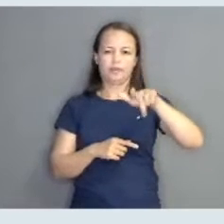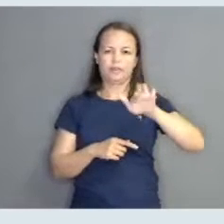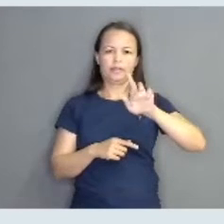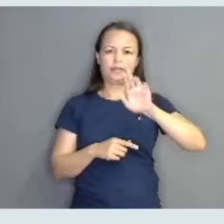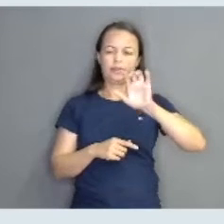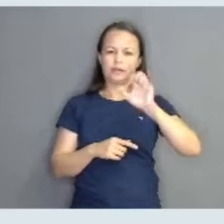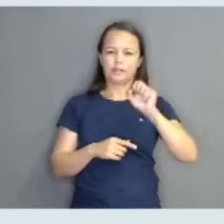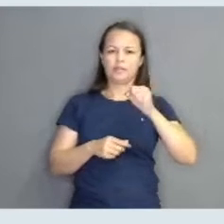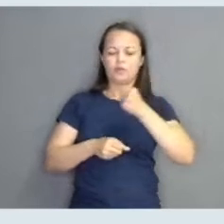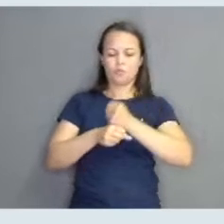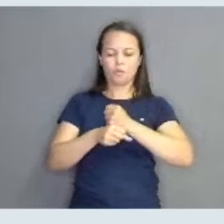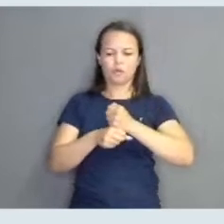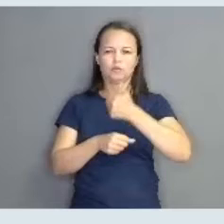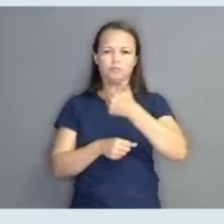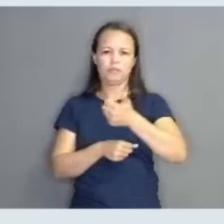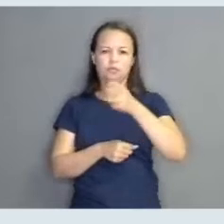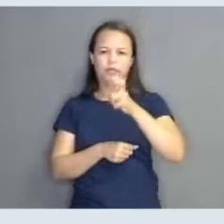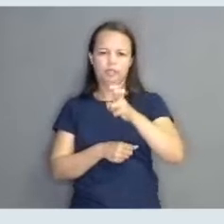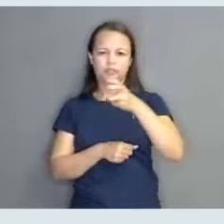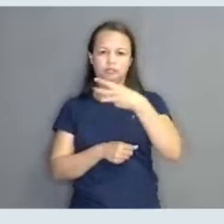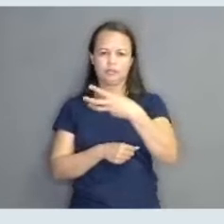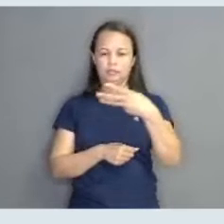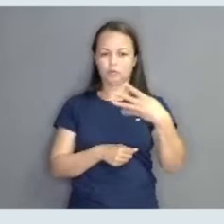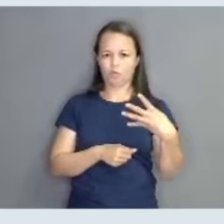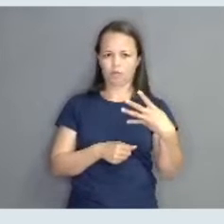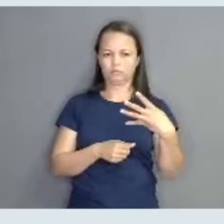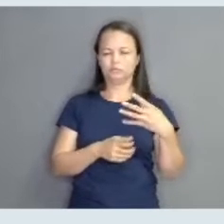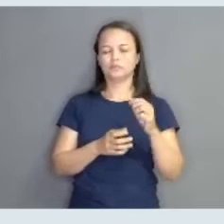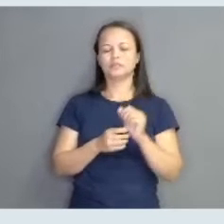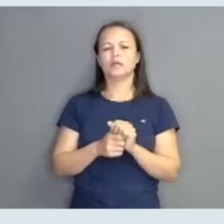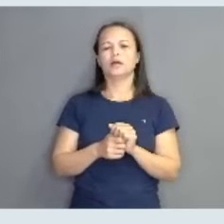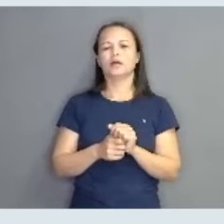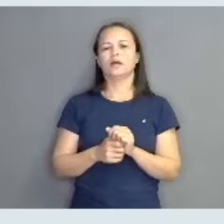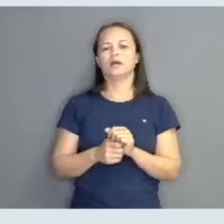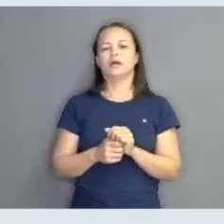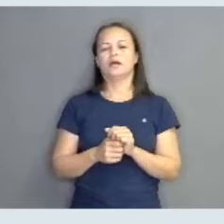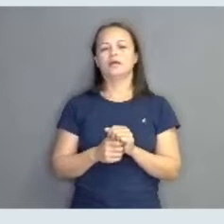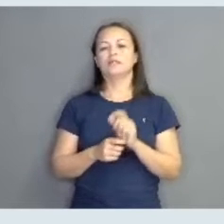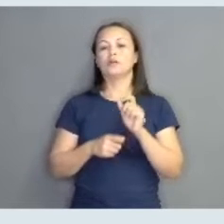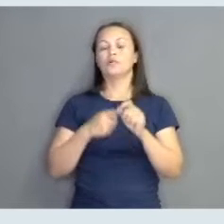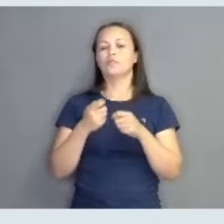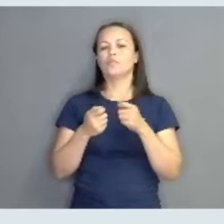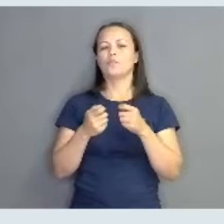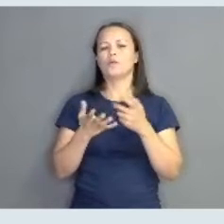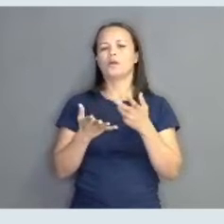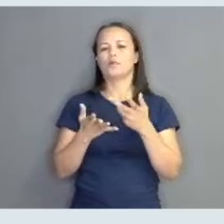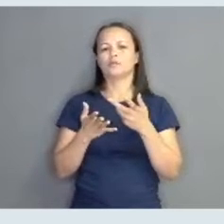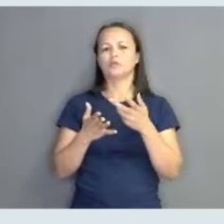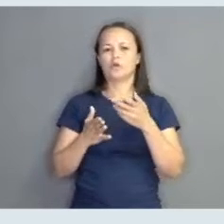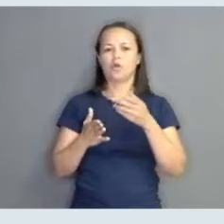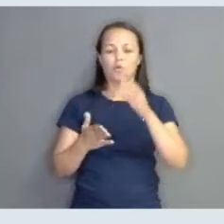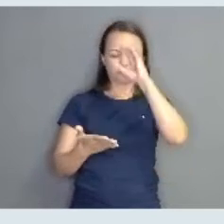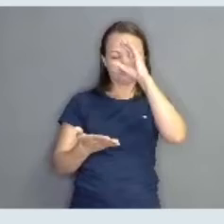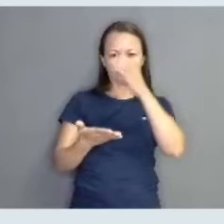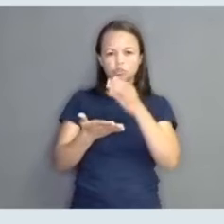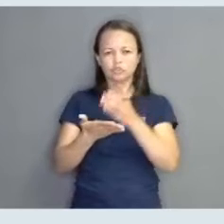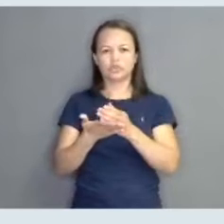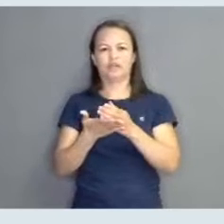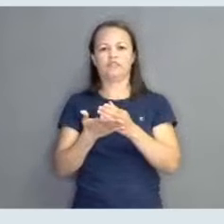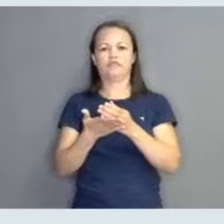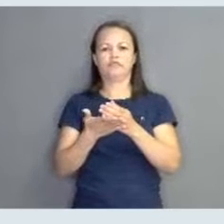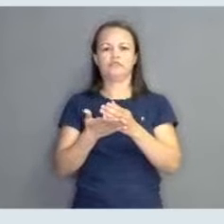1534, pelo qual ele se tornou o chefe supremo da Igreja